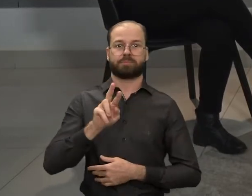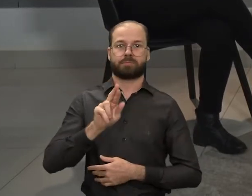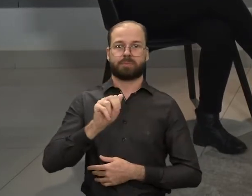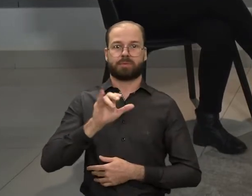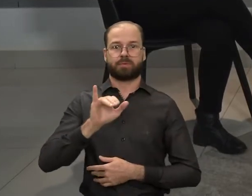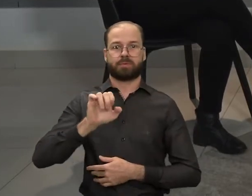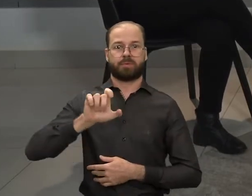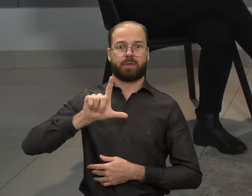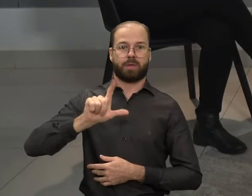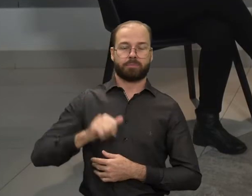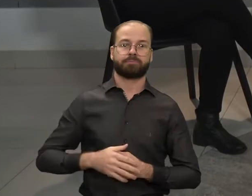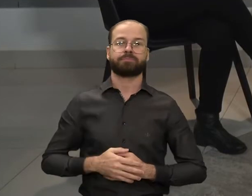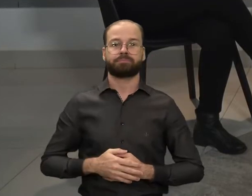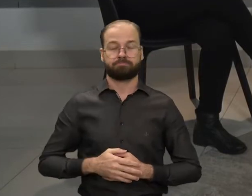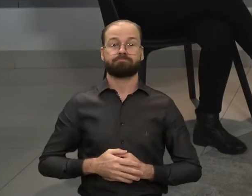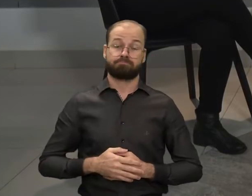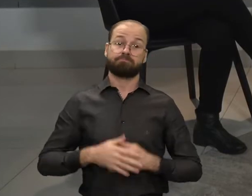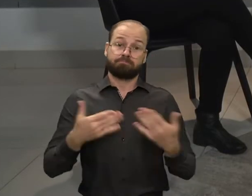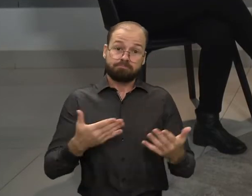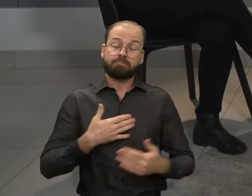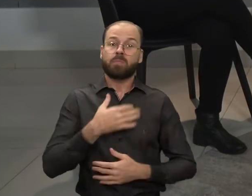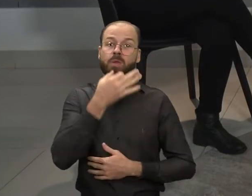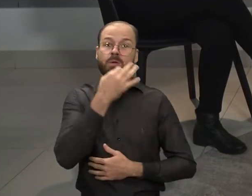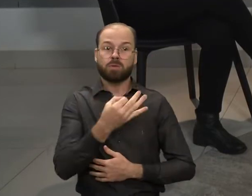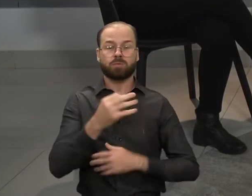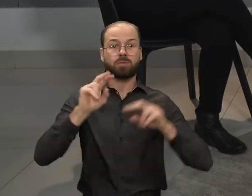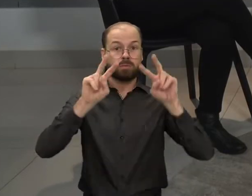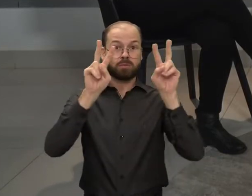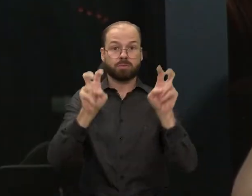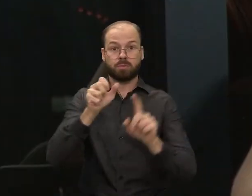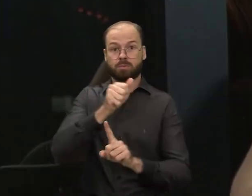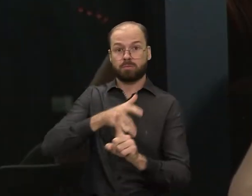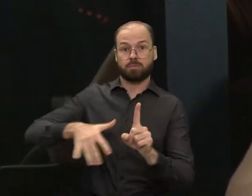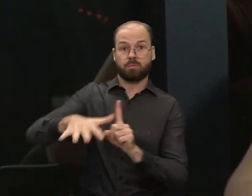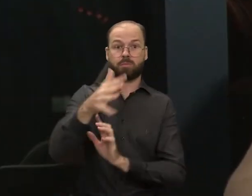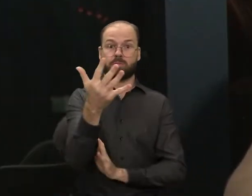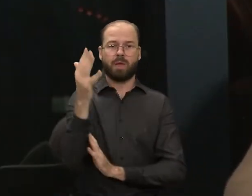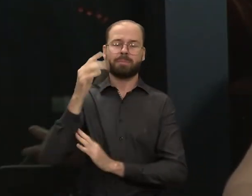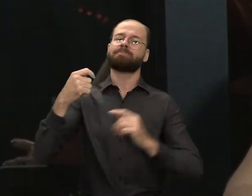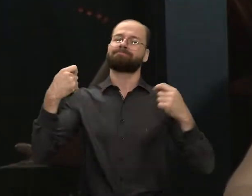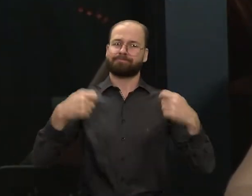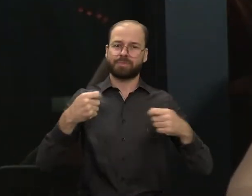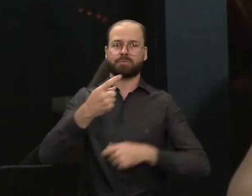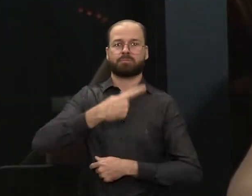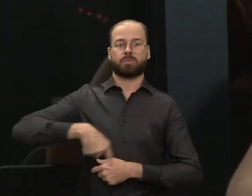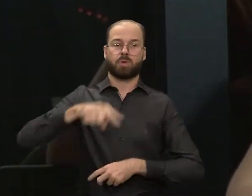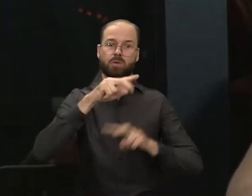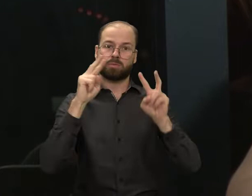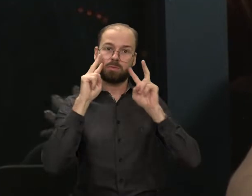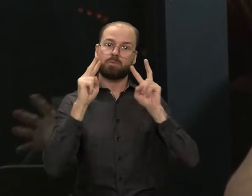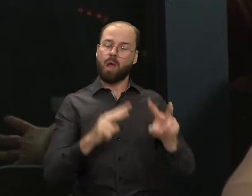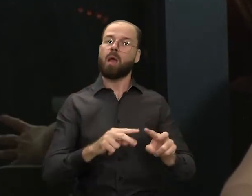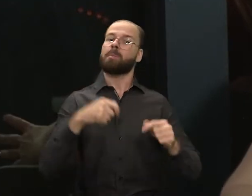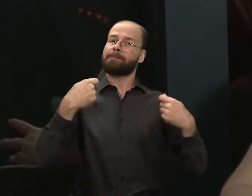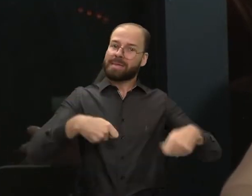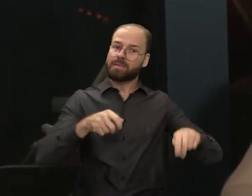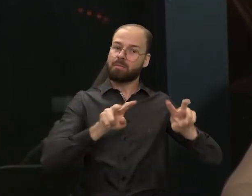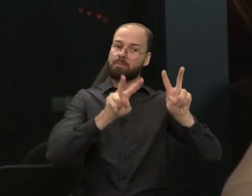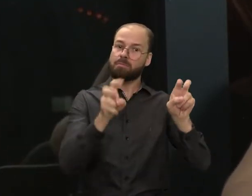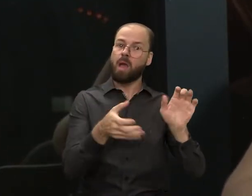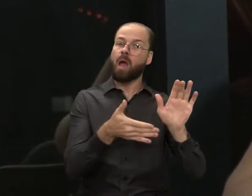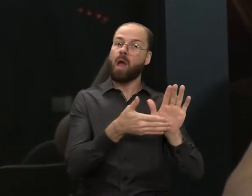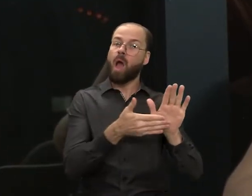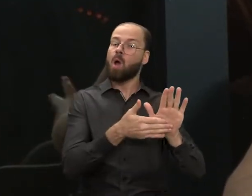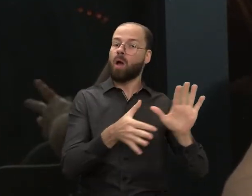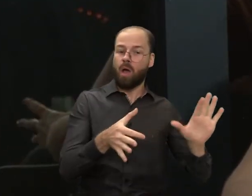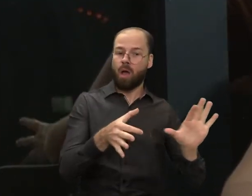Camila, eu acho que assim, a questão do meio ambiente hoje, ela precisa ser enxergada como uma pauta transversal, né, que